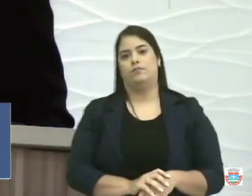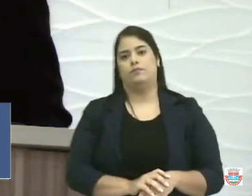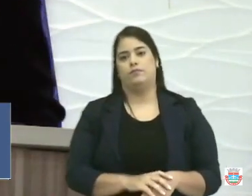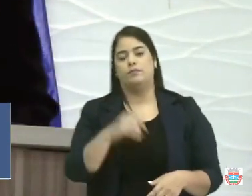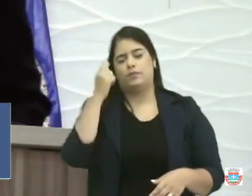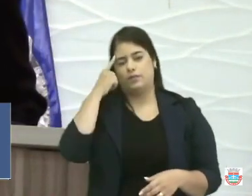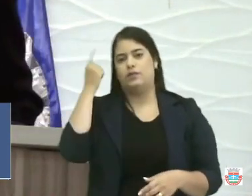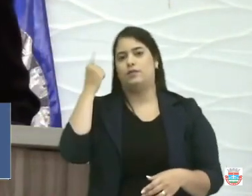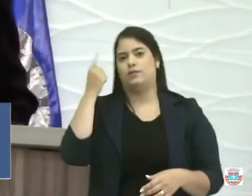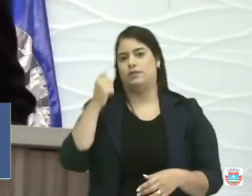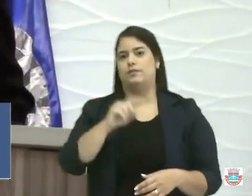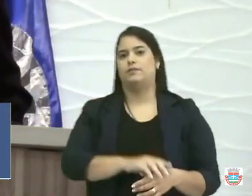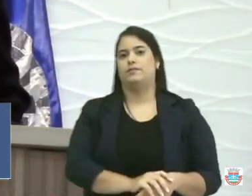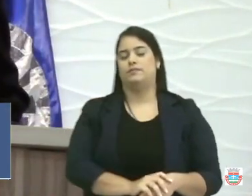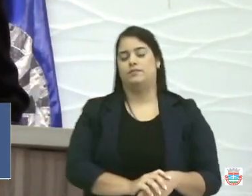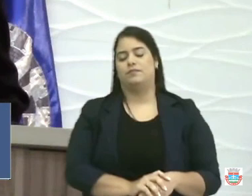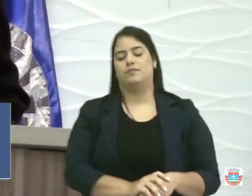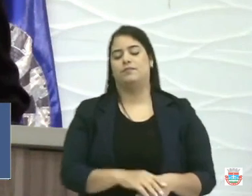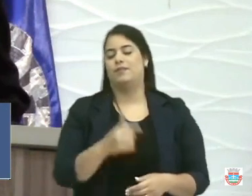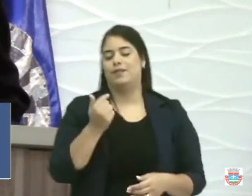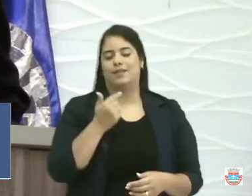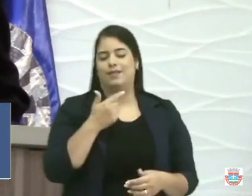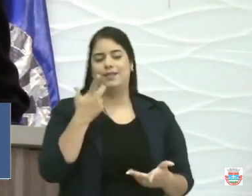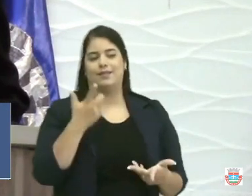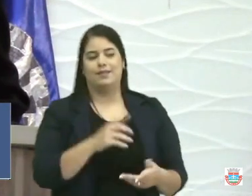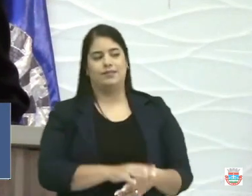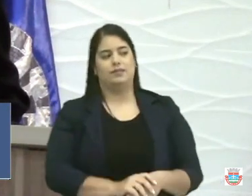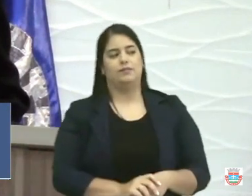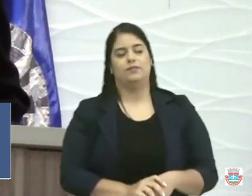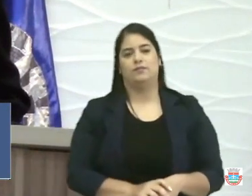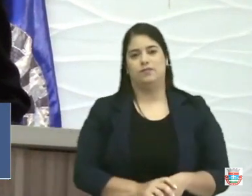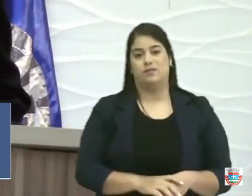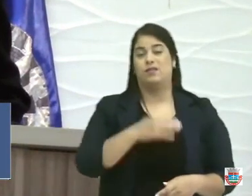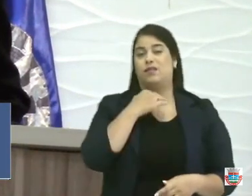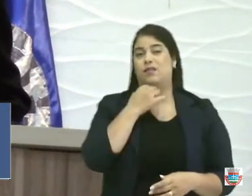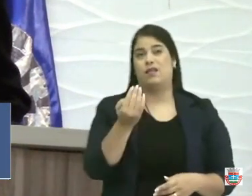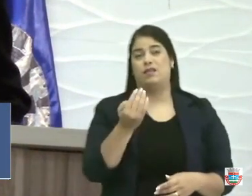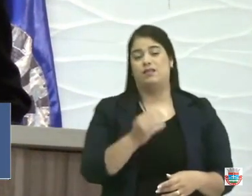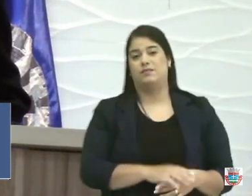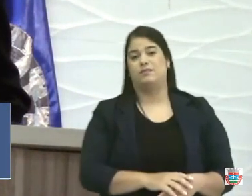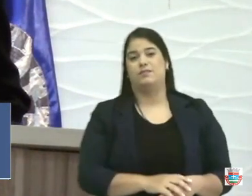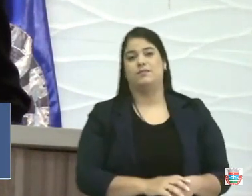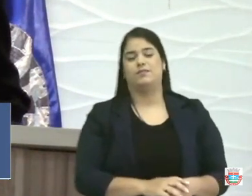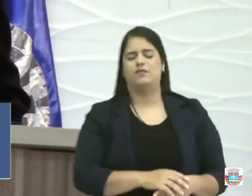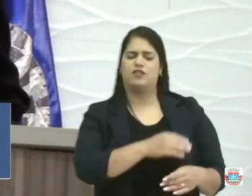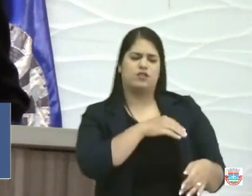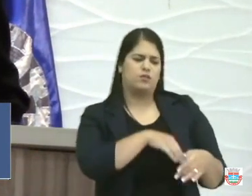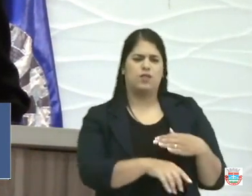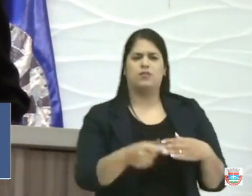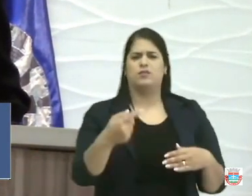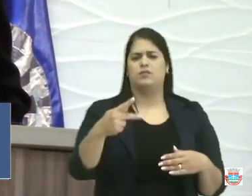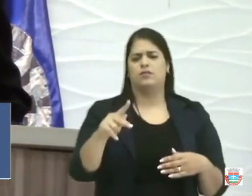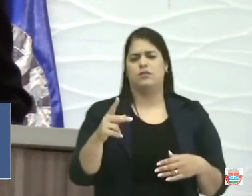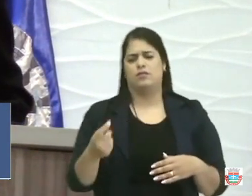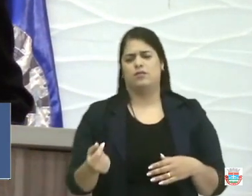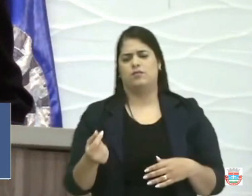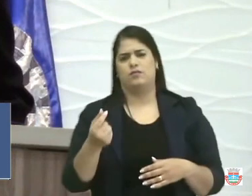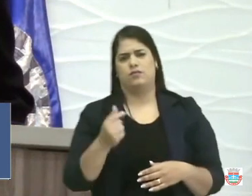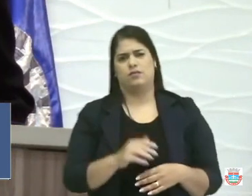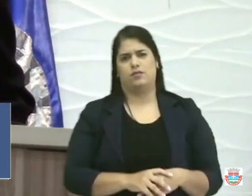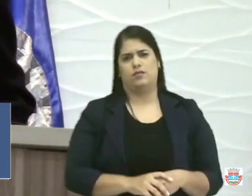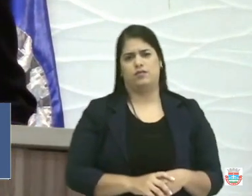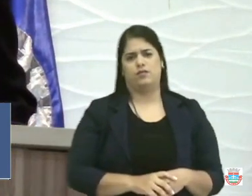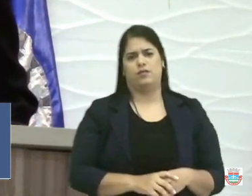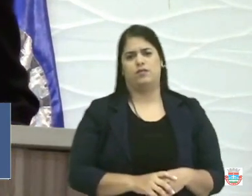né? E eu não falo mentira, não. E o senhor dono de trouxa, de besta. Pega seu dinheiro, vai se divertir. Cuida da sua saúde, Zé de Almeida. Escuta